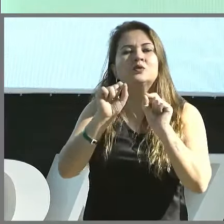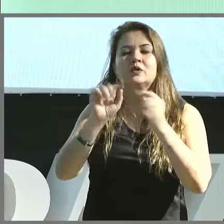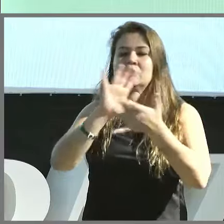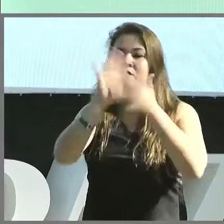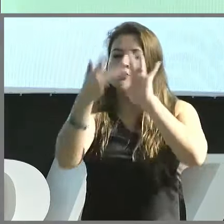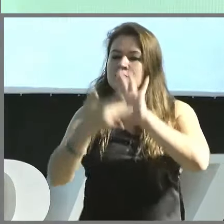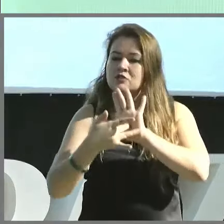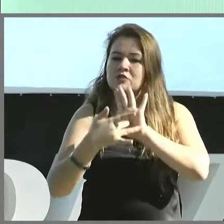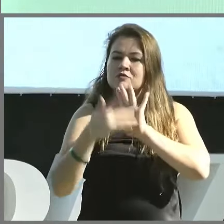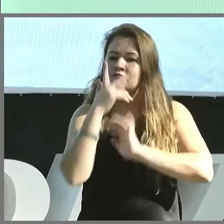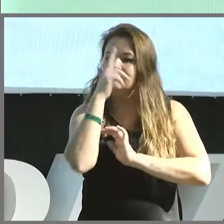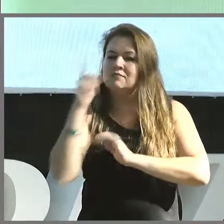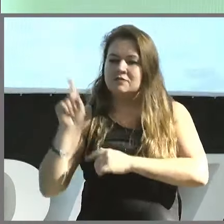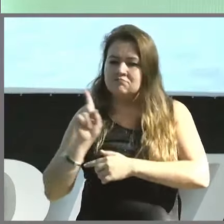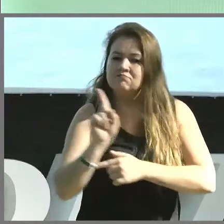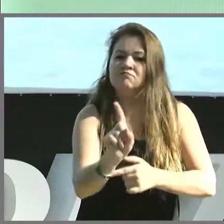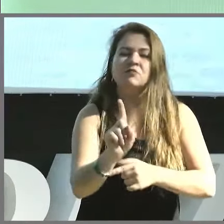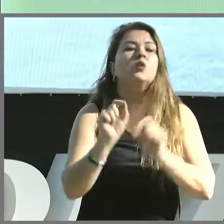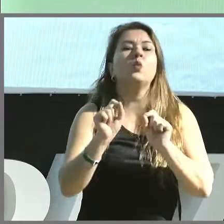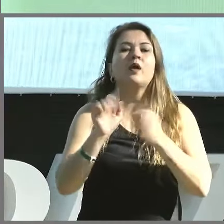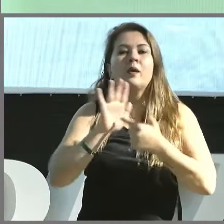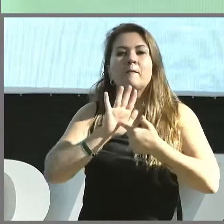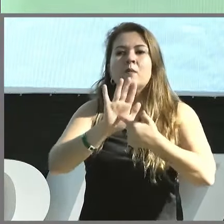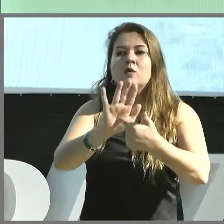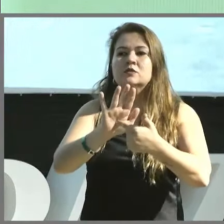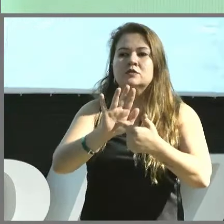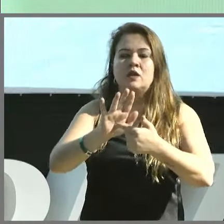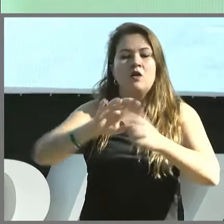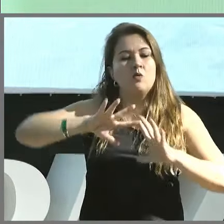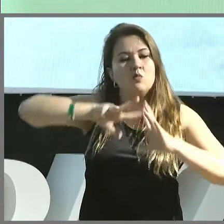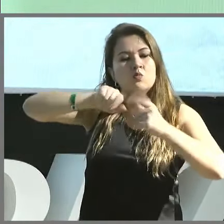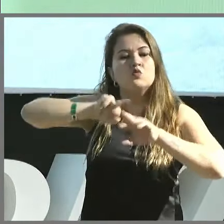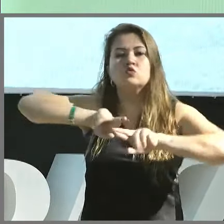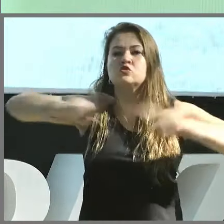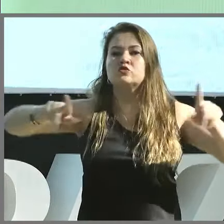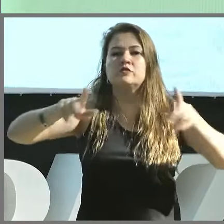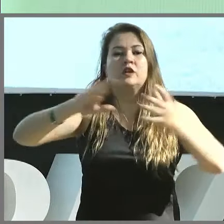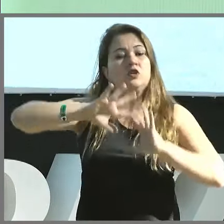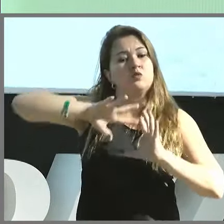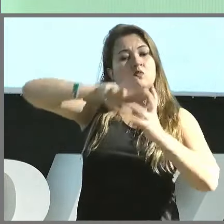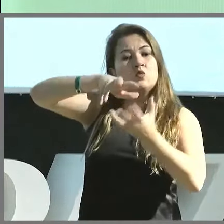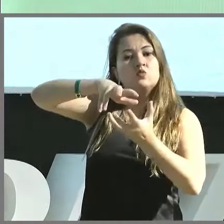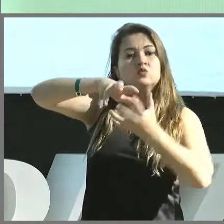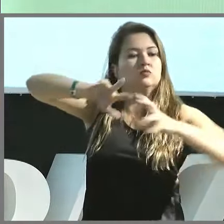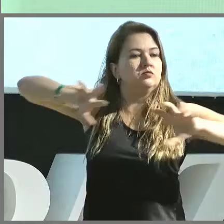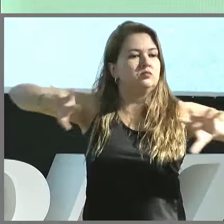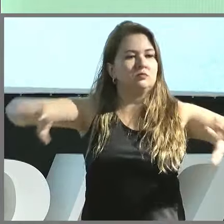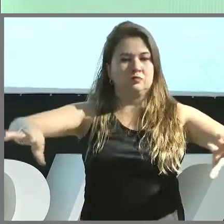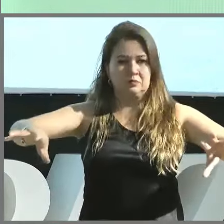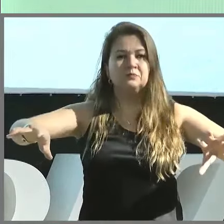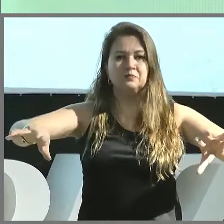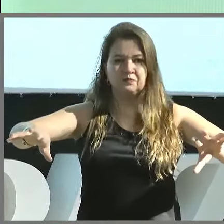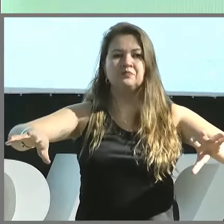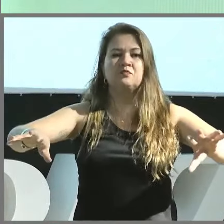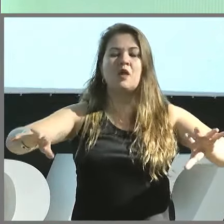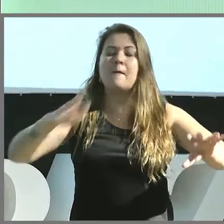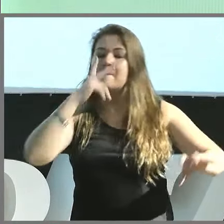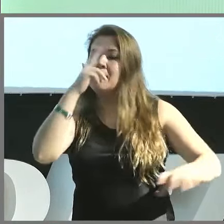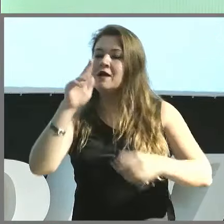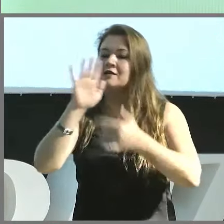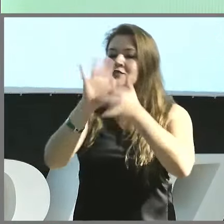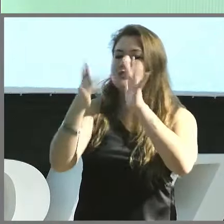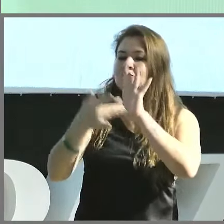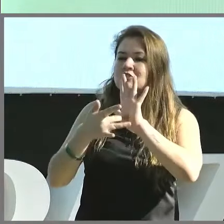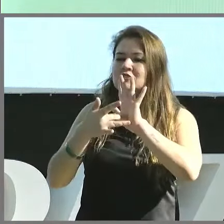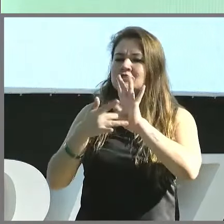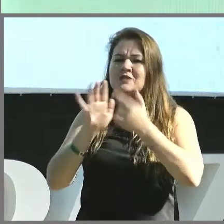veio trazer a divisão, veio trazer uma nova proposição, veio conspirar